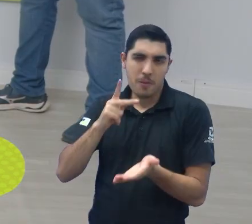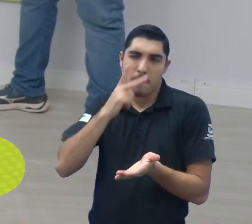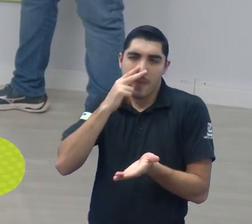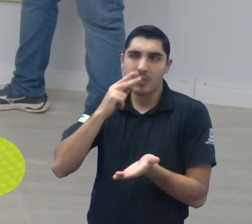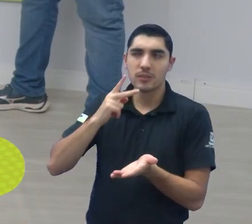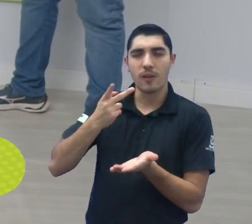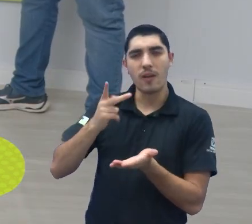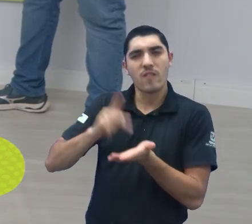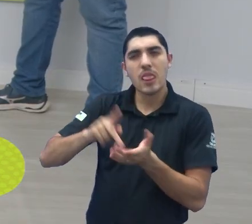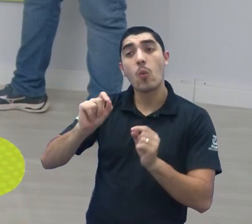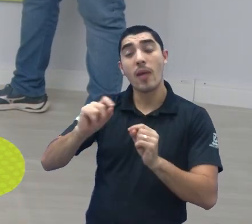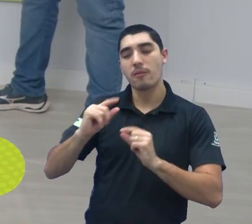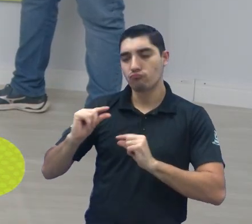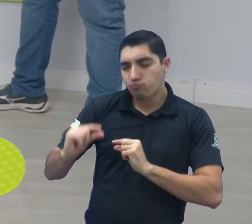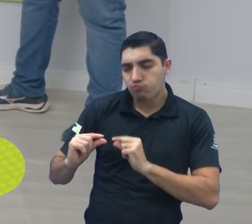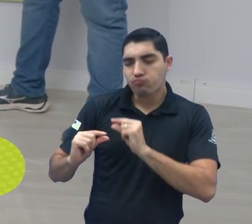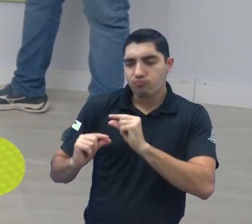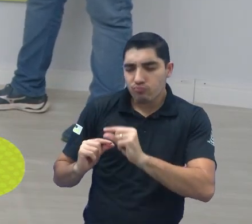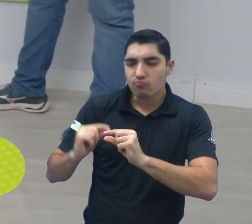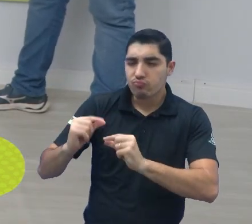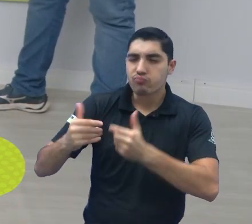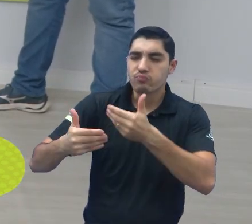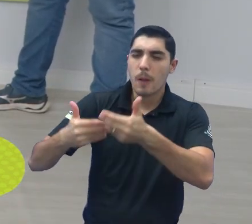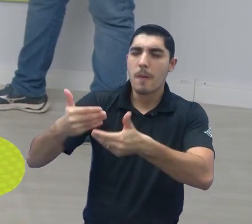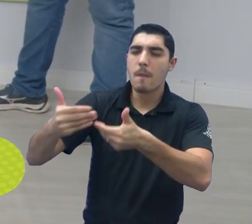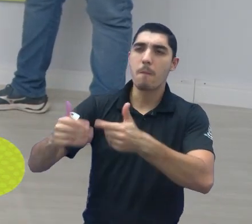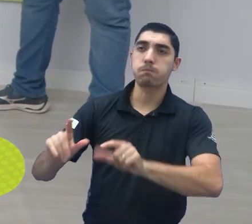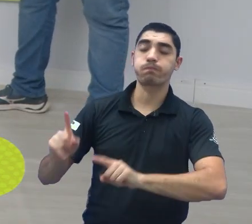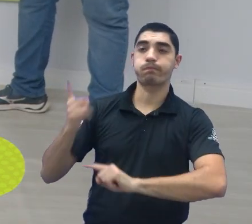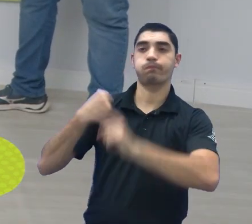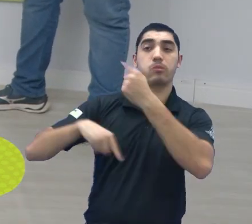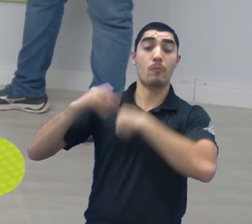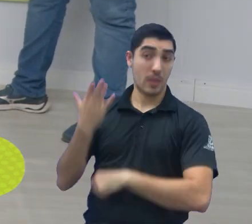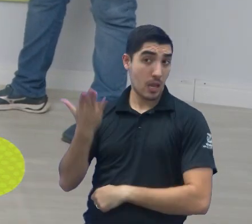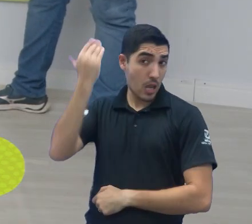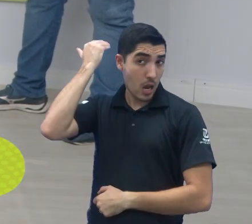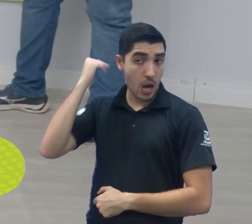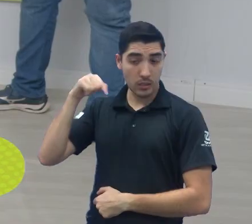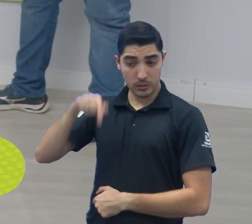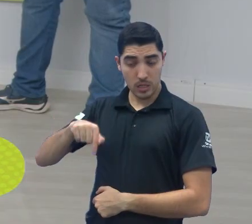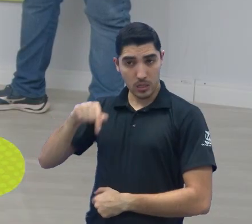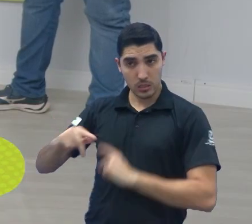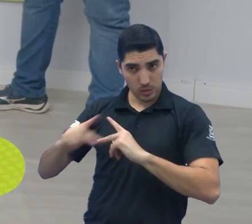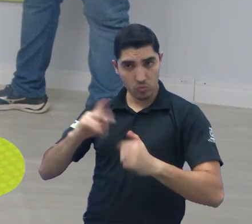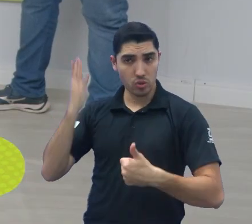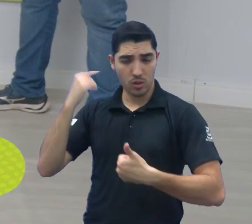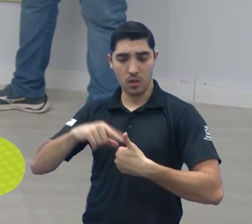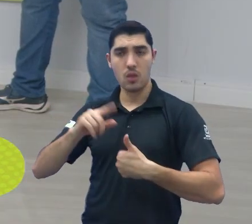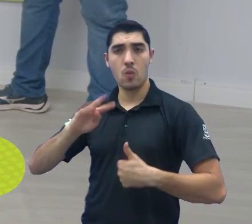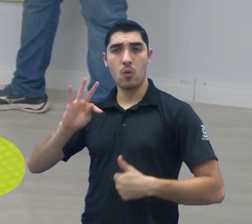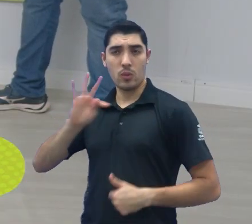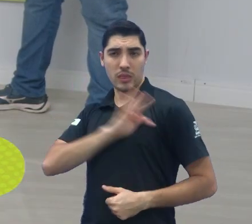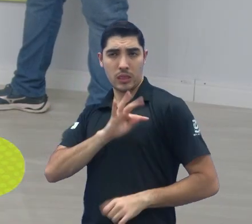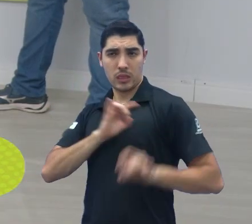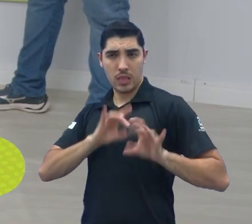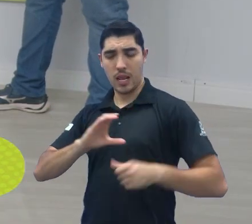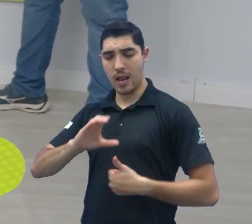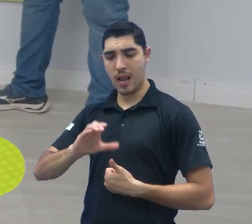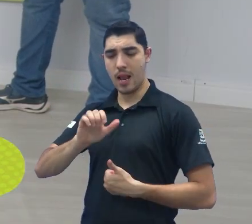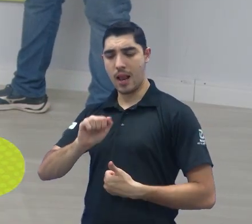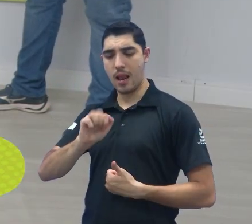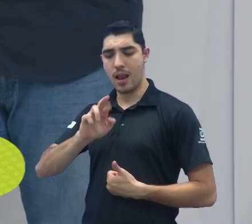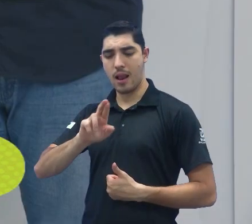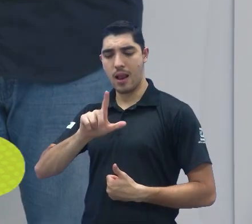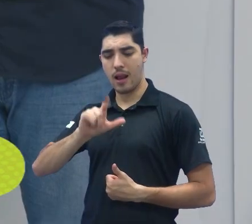histórico vitorioso, positivo lá atrás, com o Carlinhos Lima como técnico. Teve grandes jogadoras que passaram aqui pelo São José na época